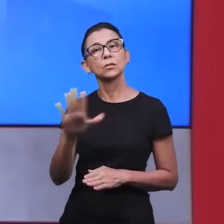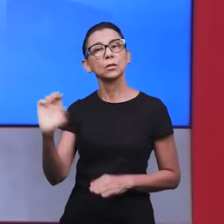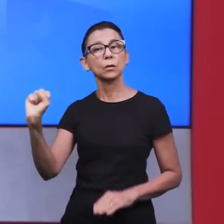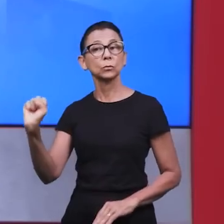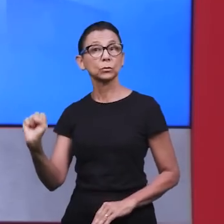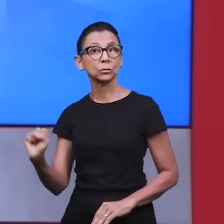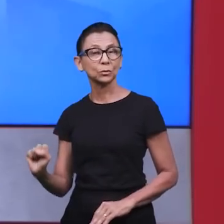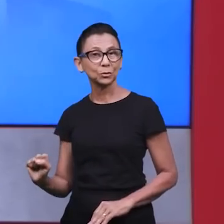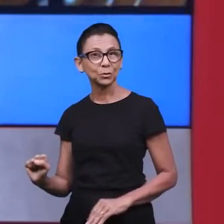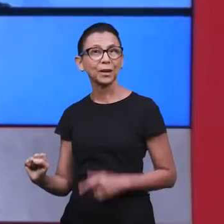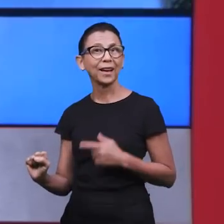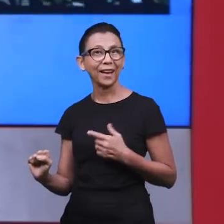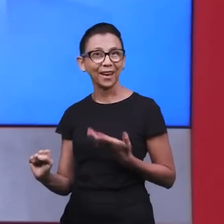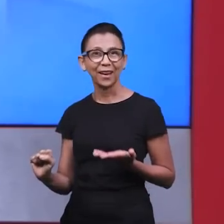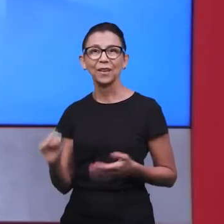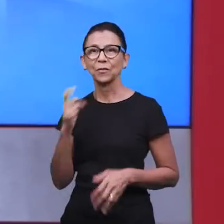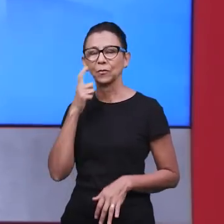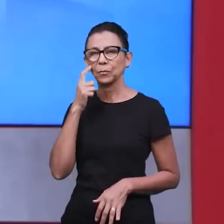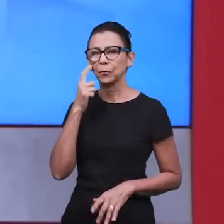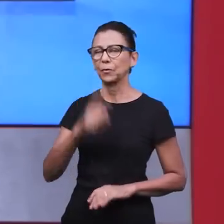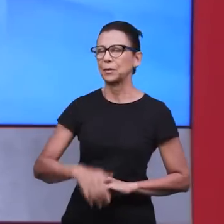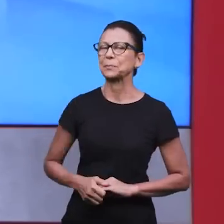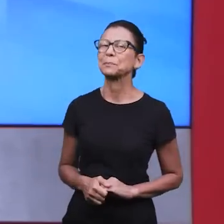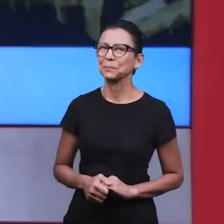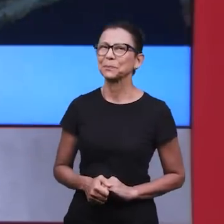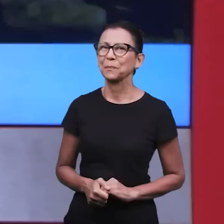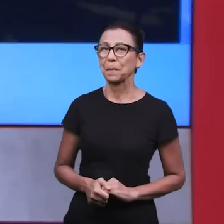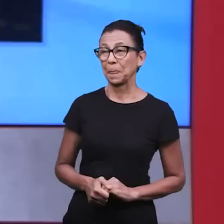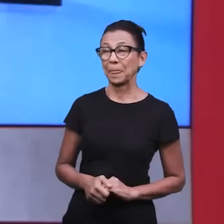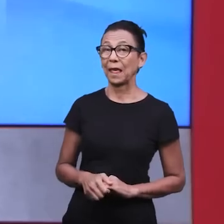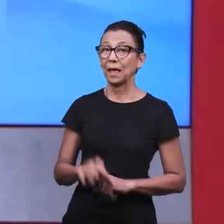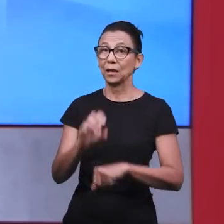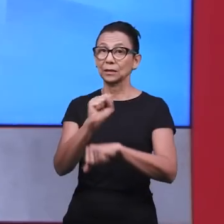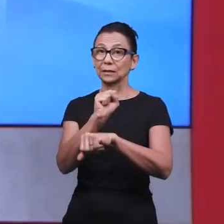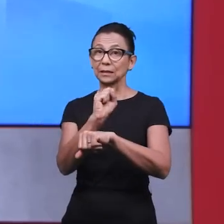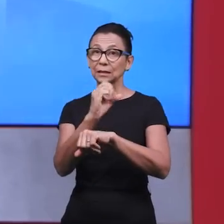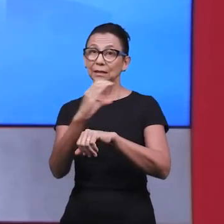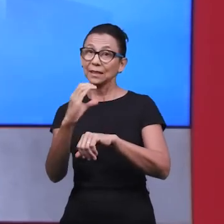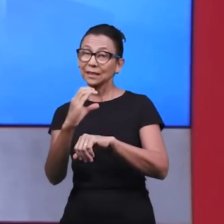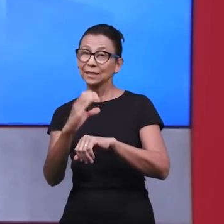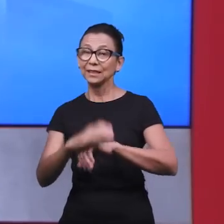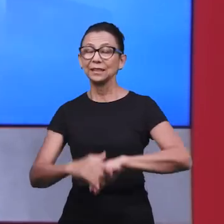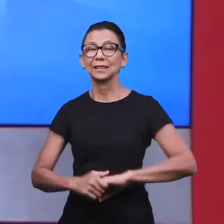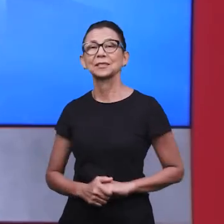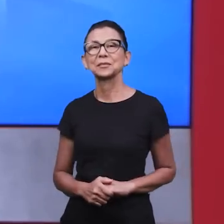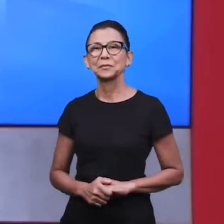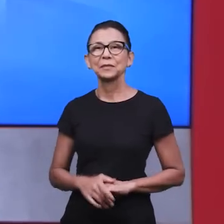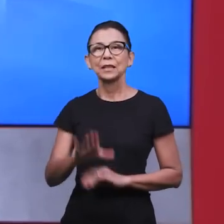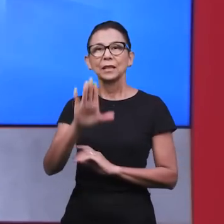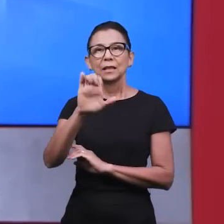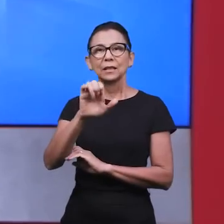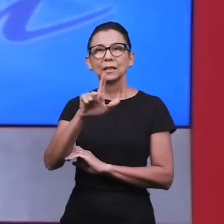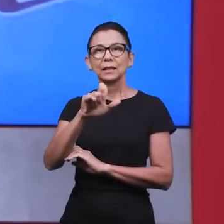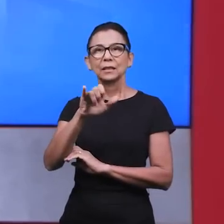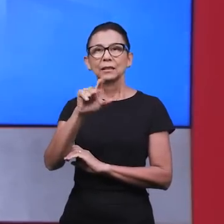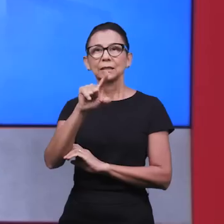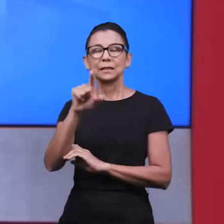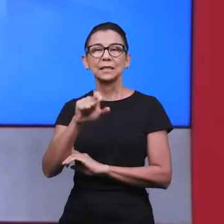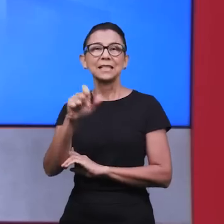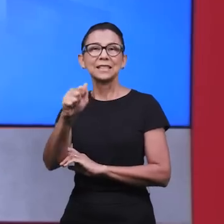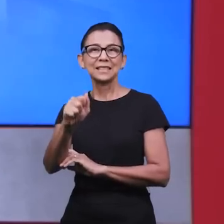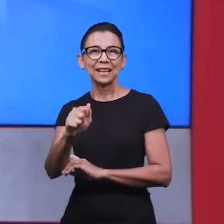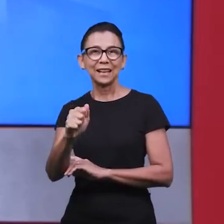sul, atenção região sul, e começamos muito bem aqui por Santa Catarina com a nossa querida irmã Elisa